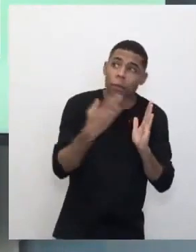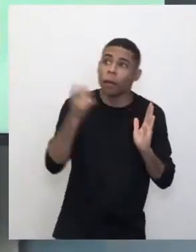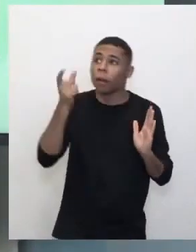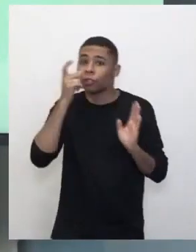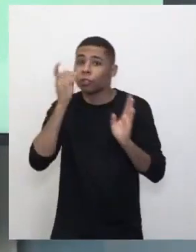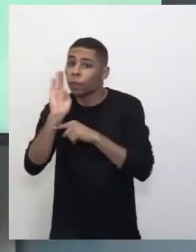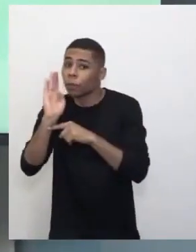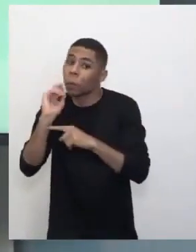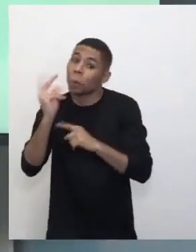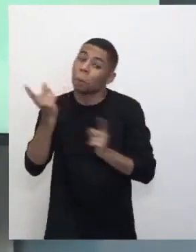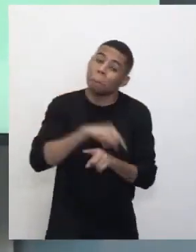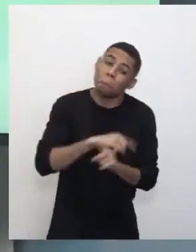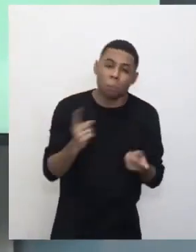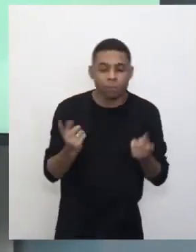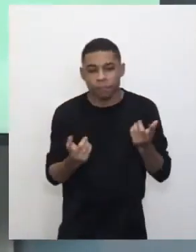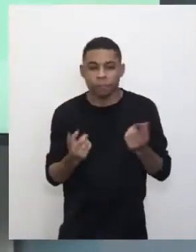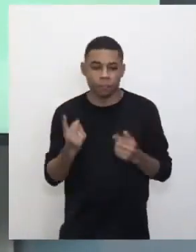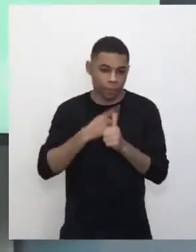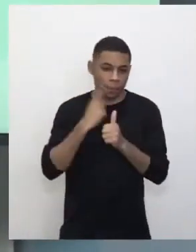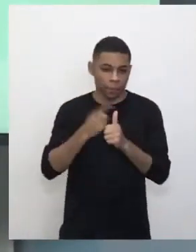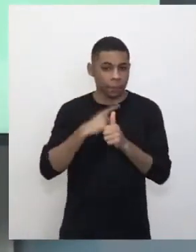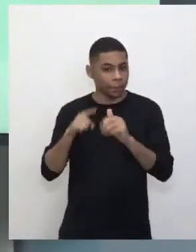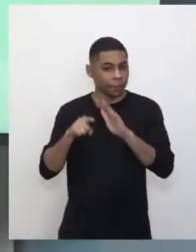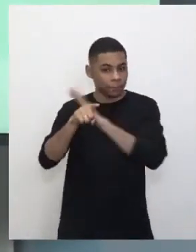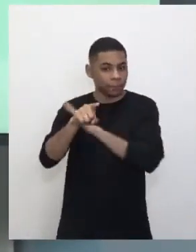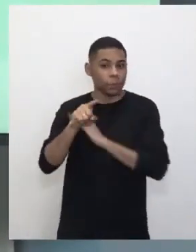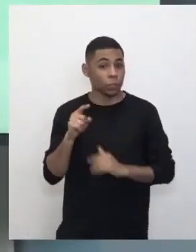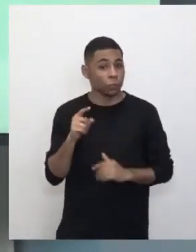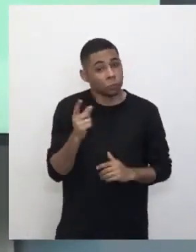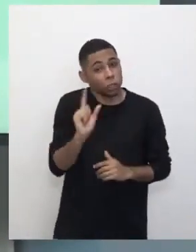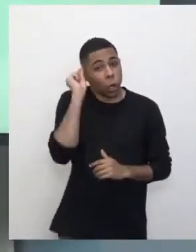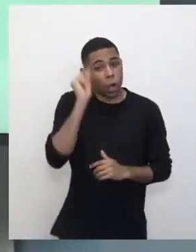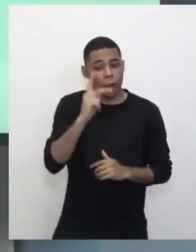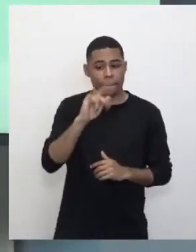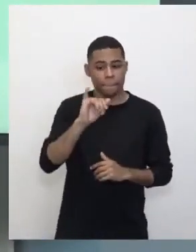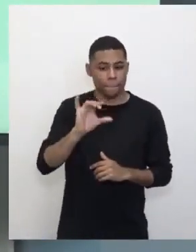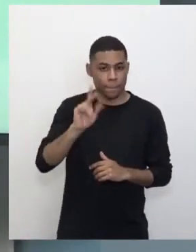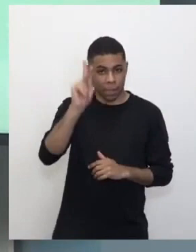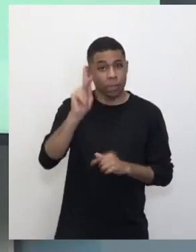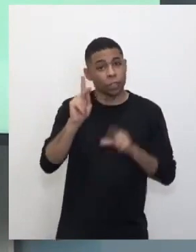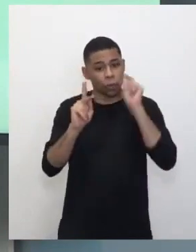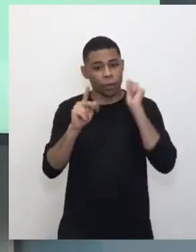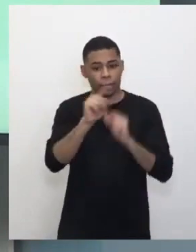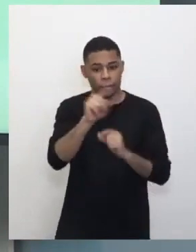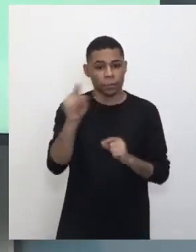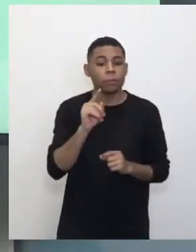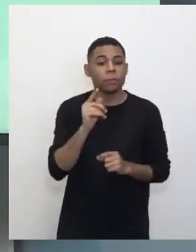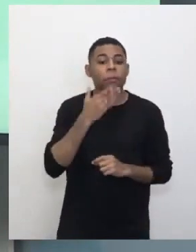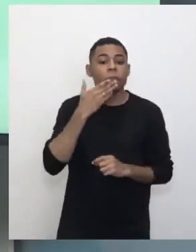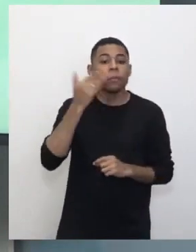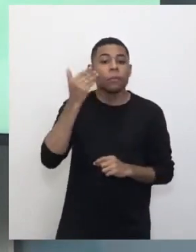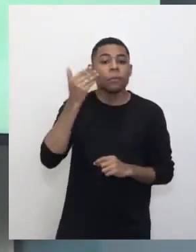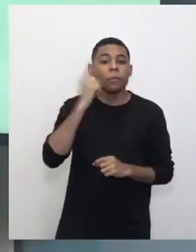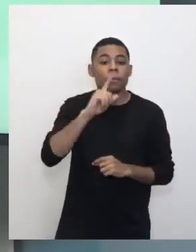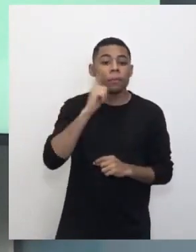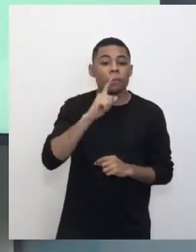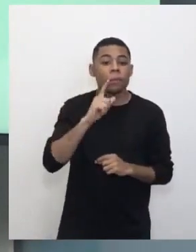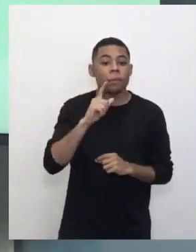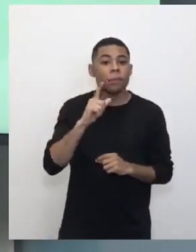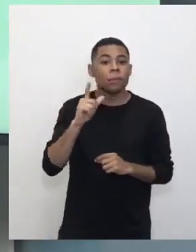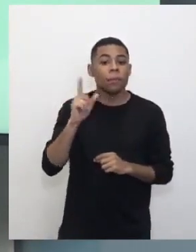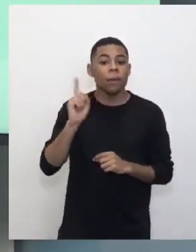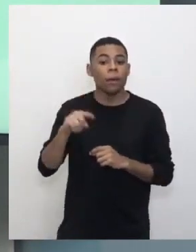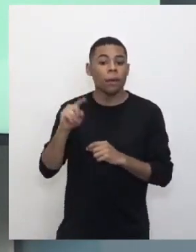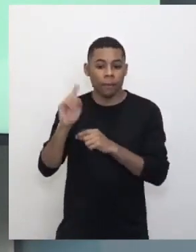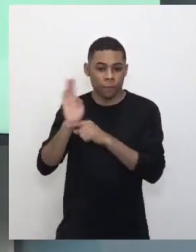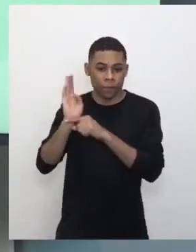livro, ok? Então esse foi o primeiro pick de vocês, que por enquanto ganhou aqui o movie. Mas está subindo uns reading a book aqui Reading a também.